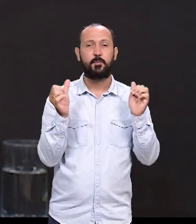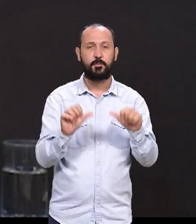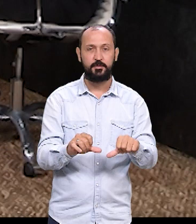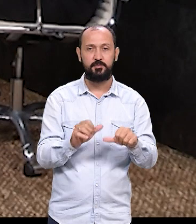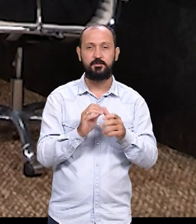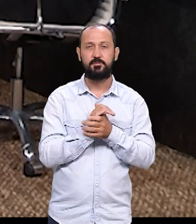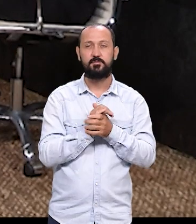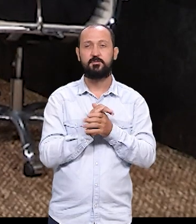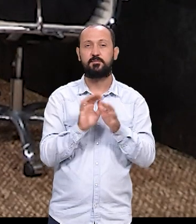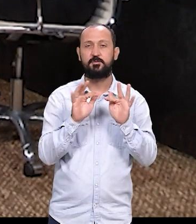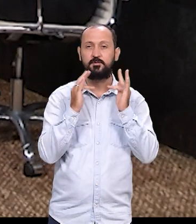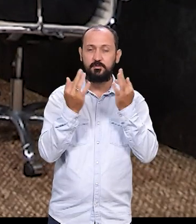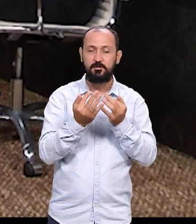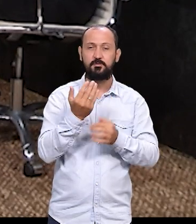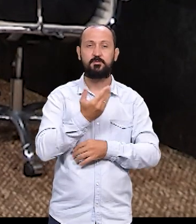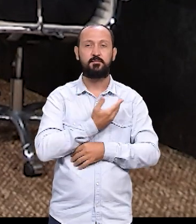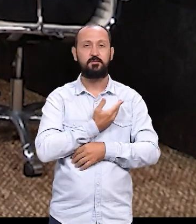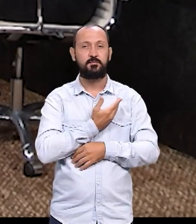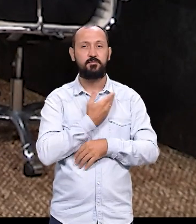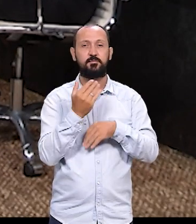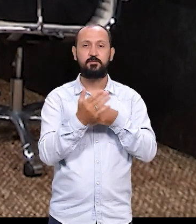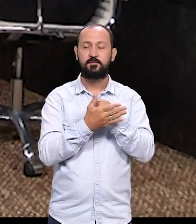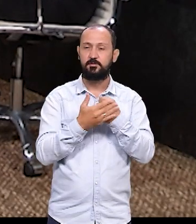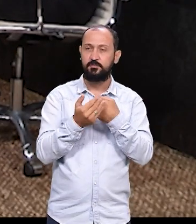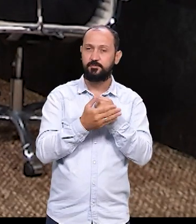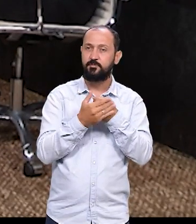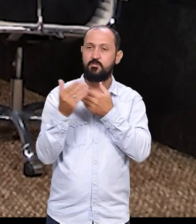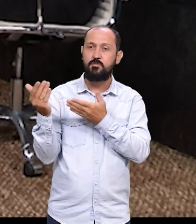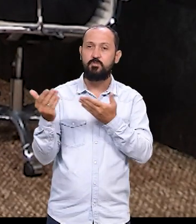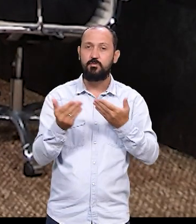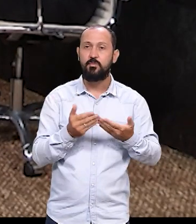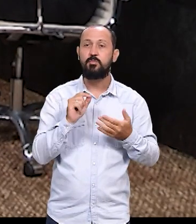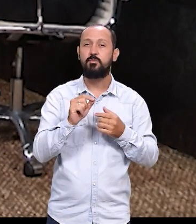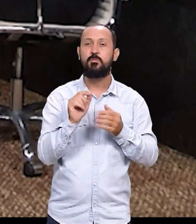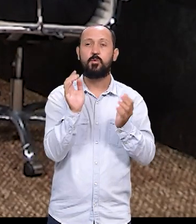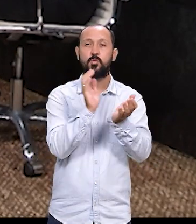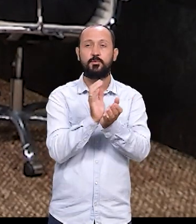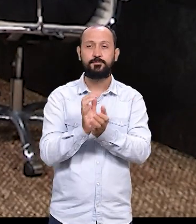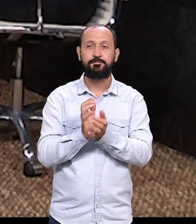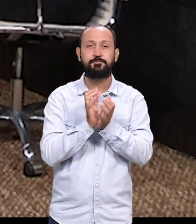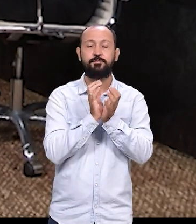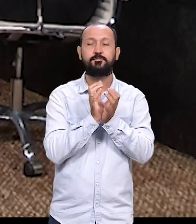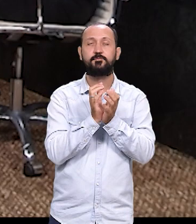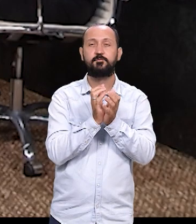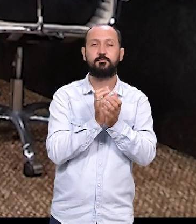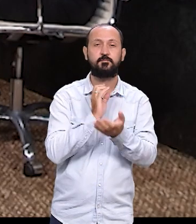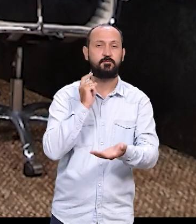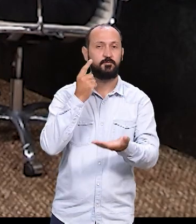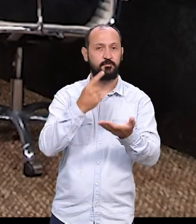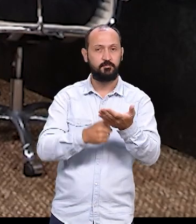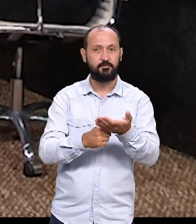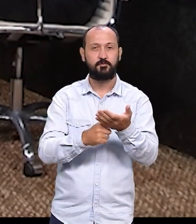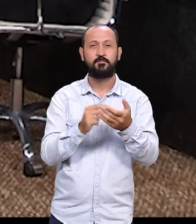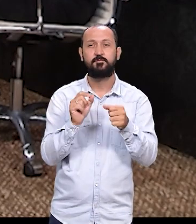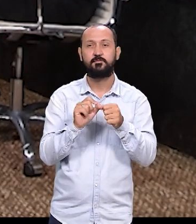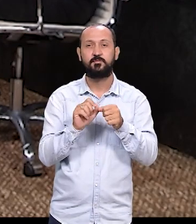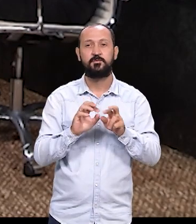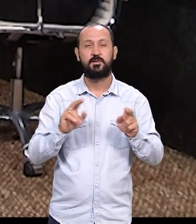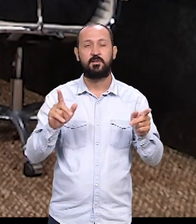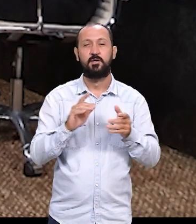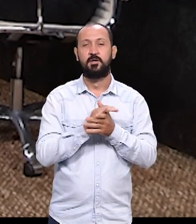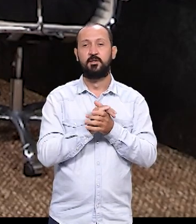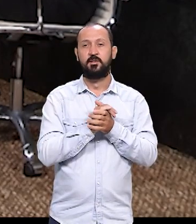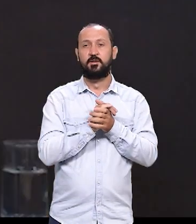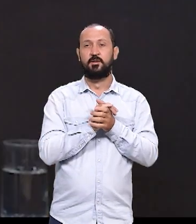muito pior portanto a família os amigos o afeto o acolhimento uma equipe humanizada comprometida faz